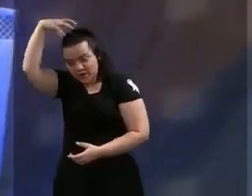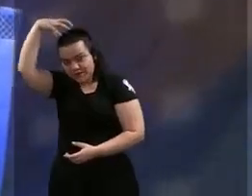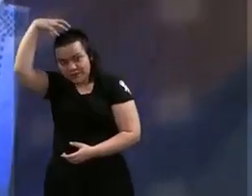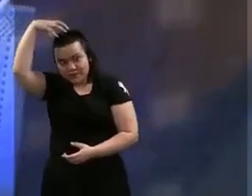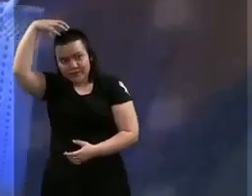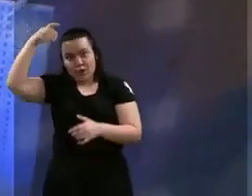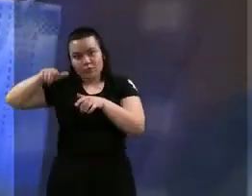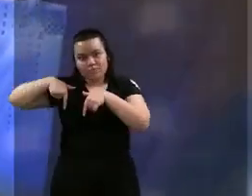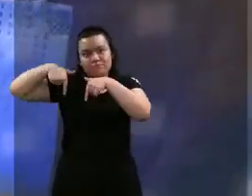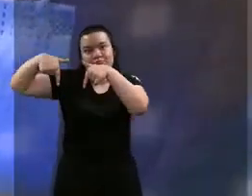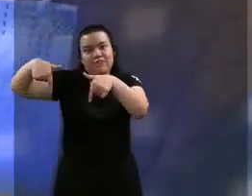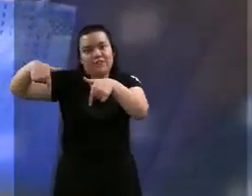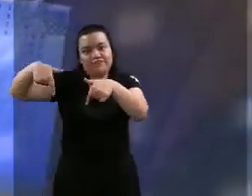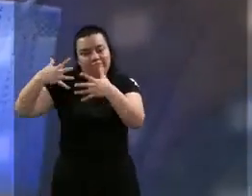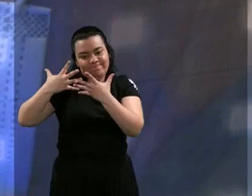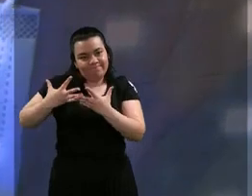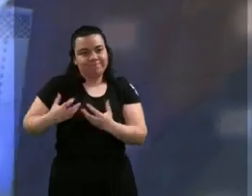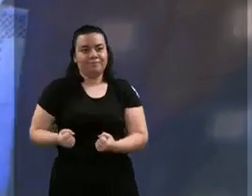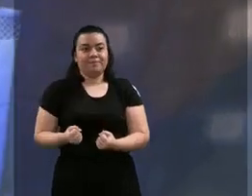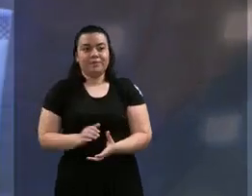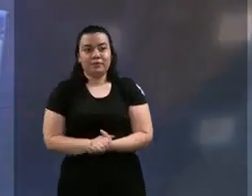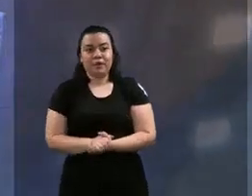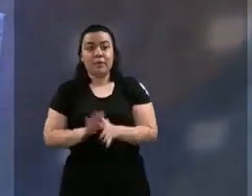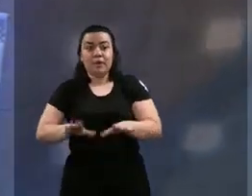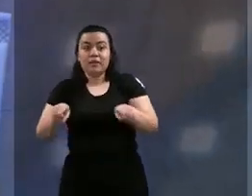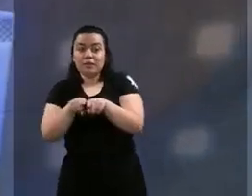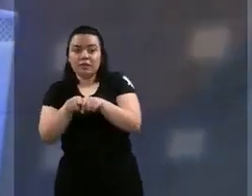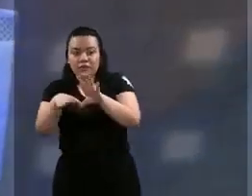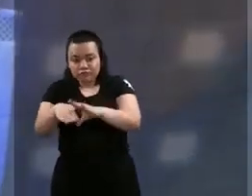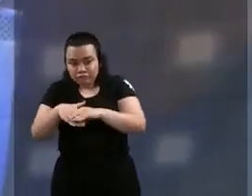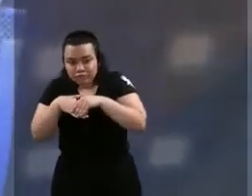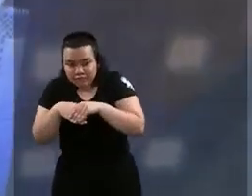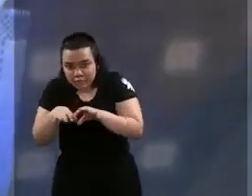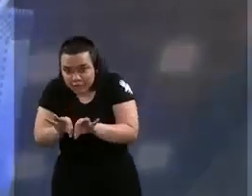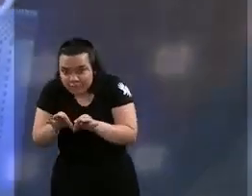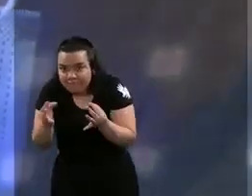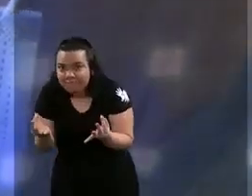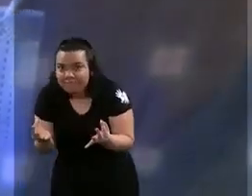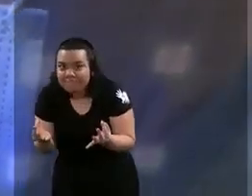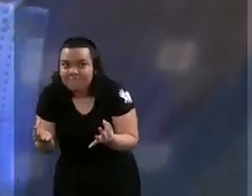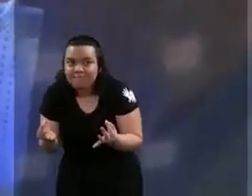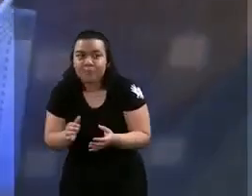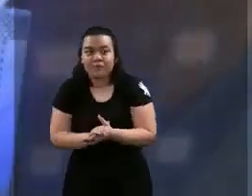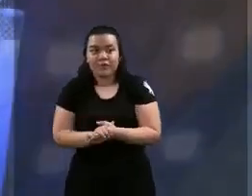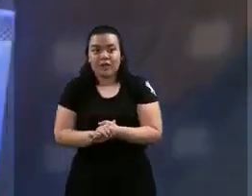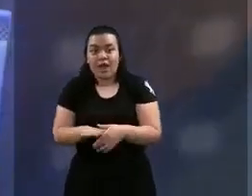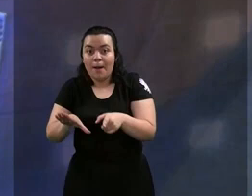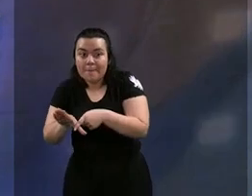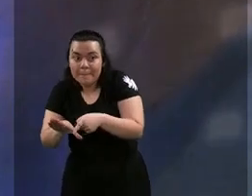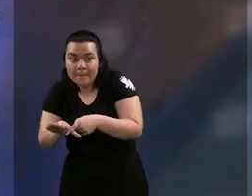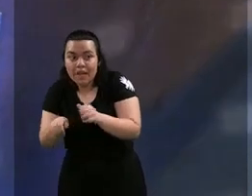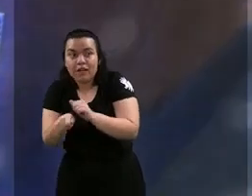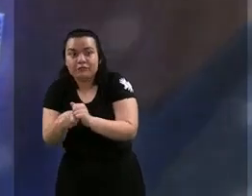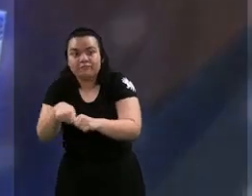que lava os vossos pés. Em João 14, eu sou o caminho, a verdade